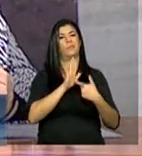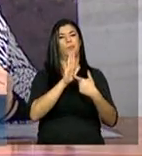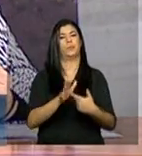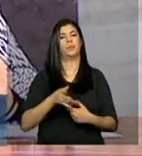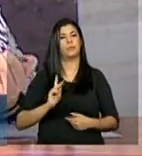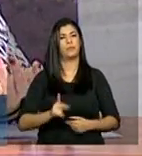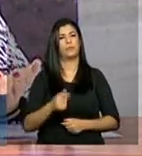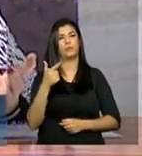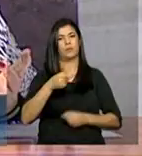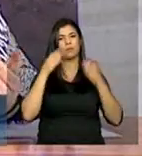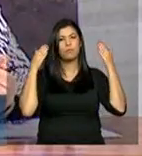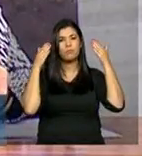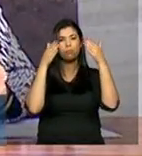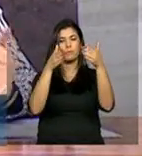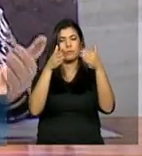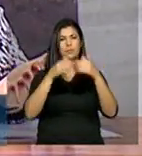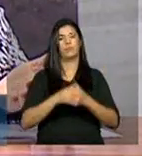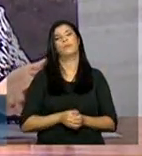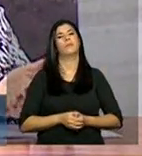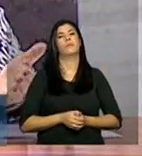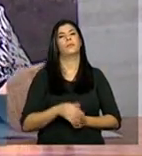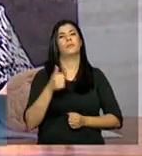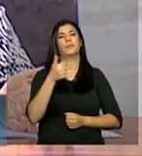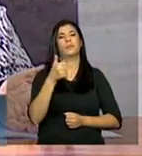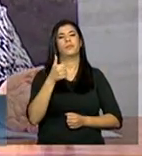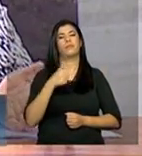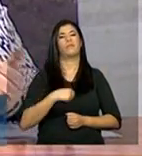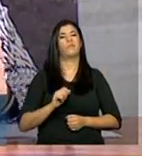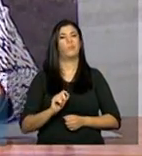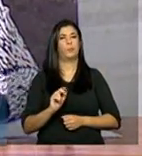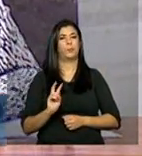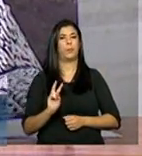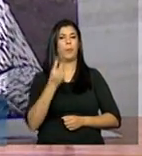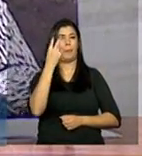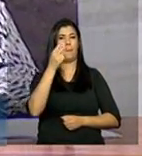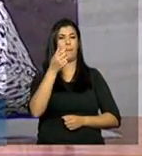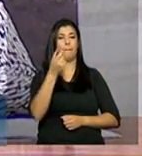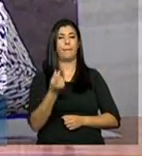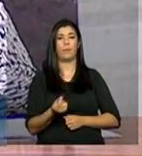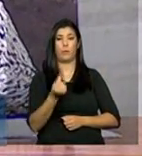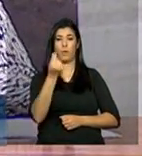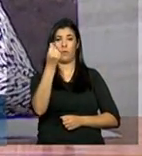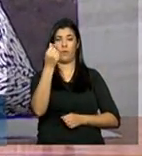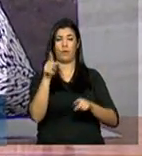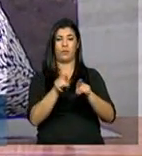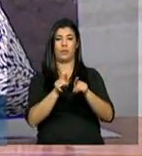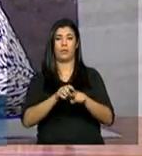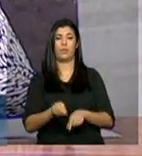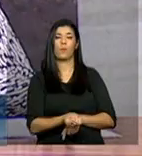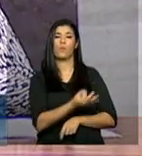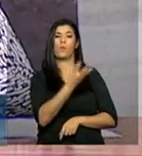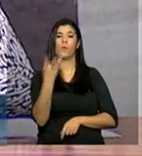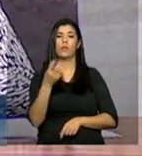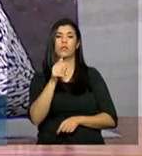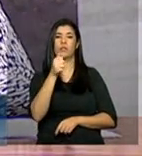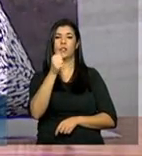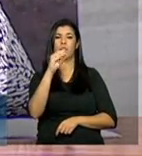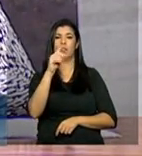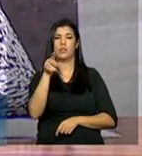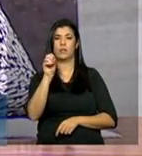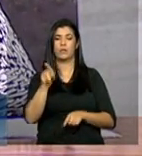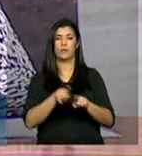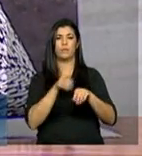dois olhares, vou reiterar aqui, o olhar por valor e o olhar por quantidade de ações, e, como sempre,